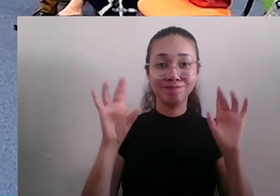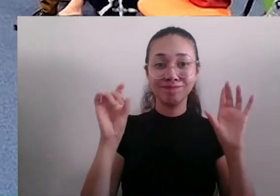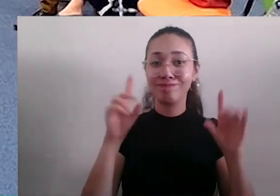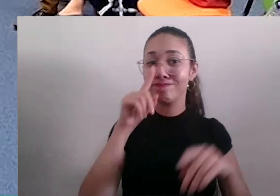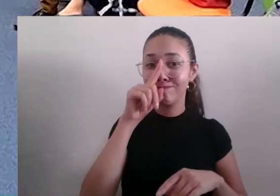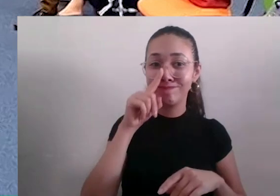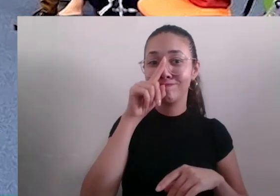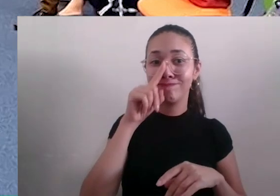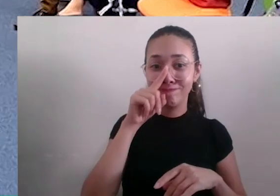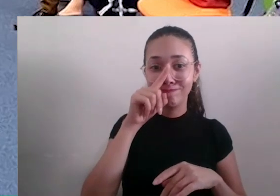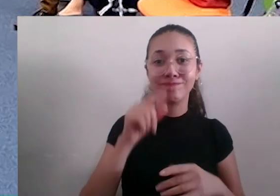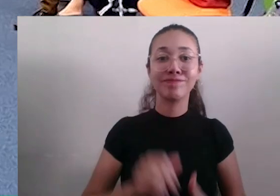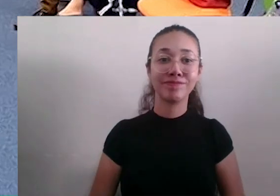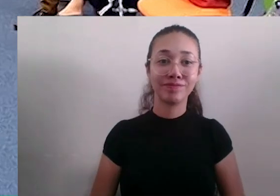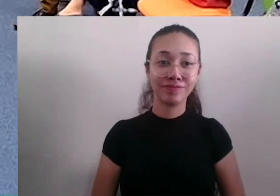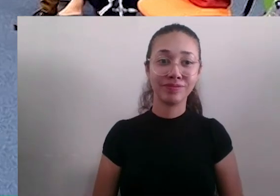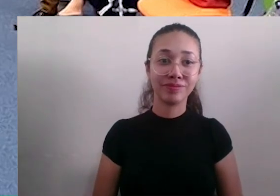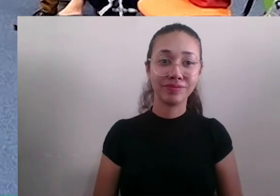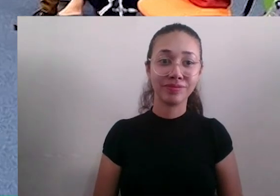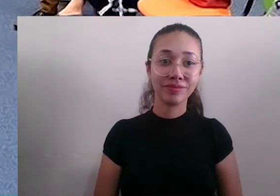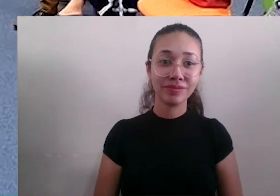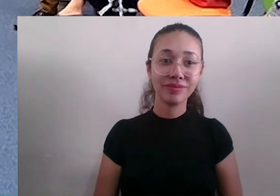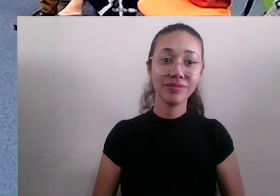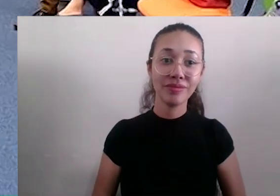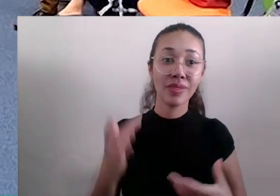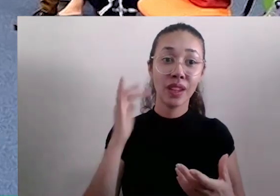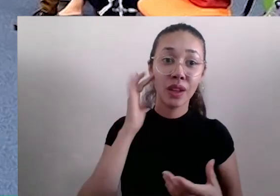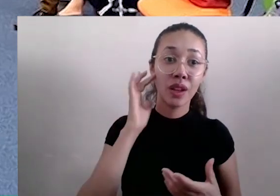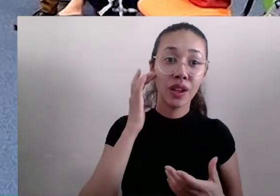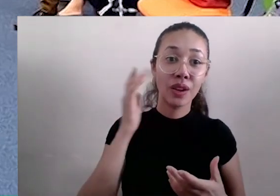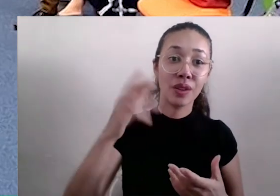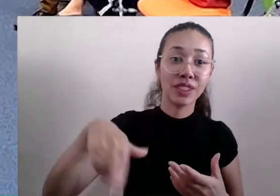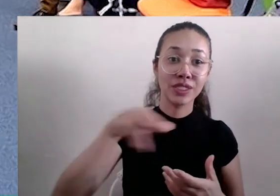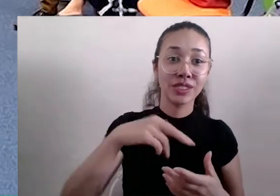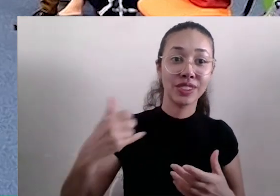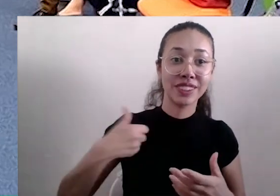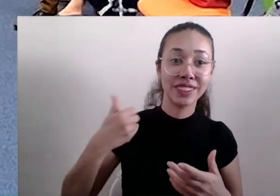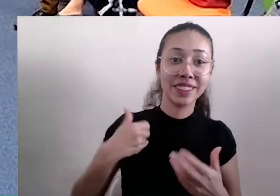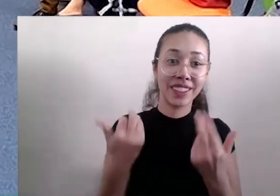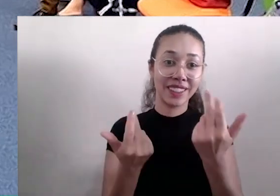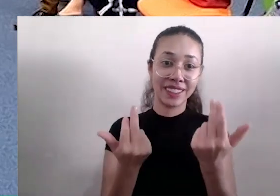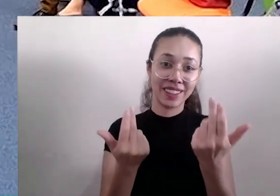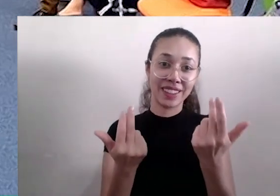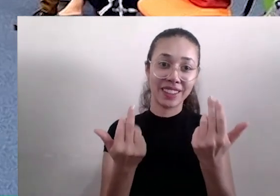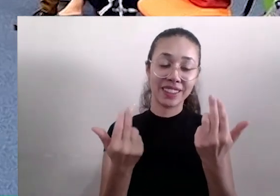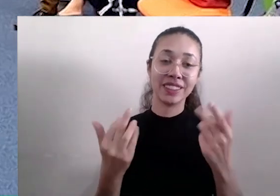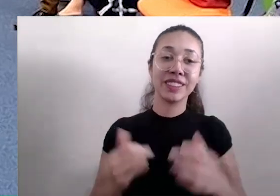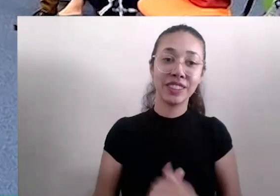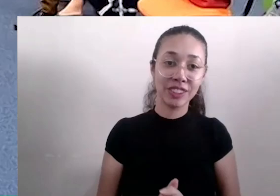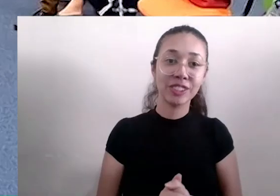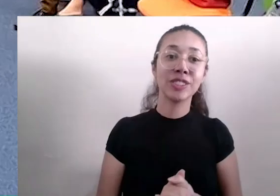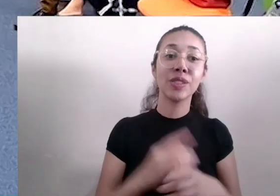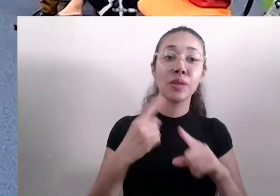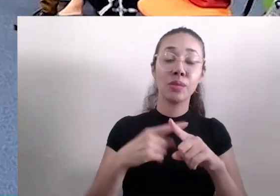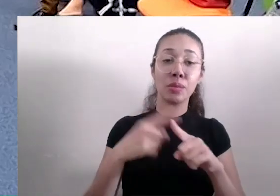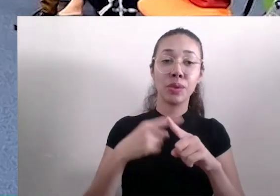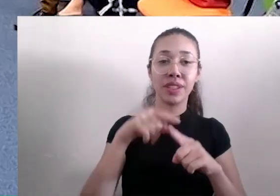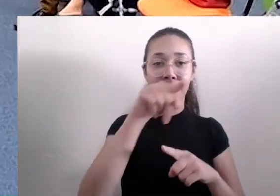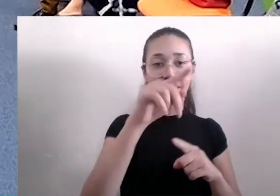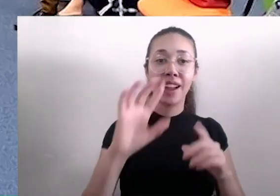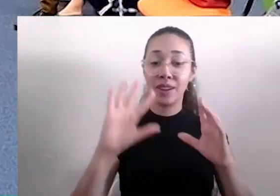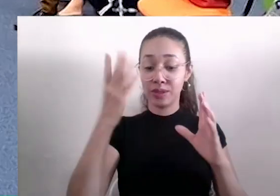e eu acho que a gente deve ter a mesma idade Imagino e a acando negócio similar comigo com o caso da Cláudia meus pais minha